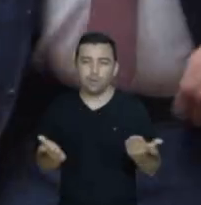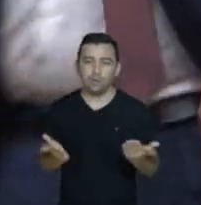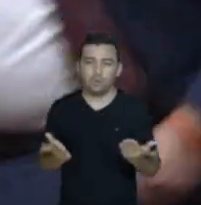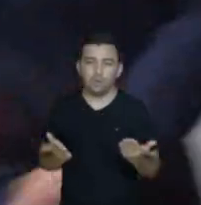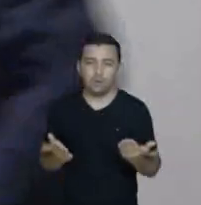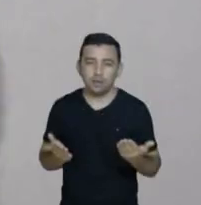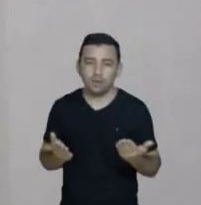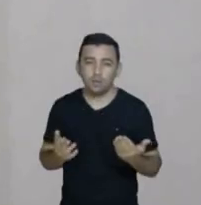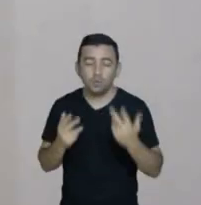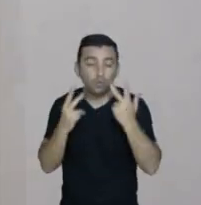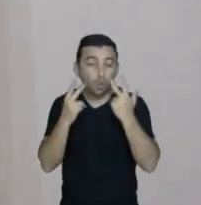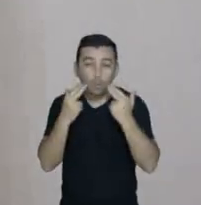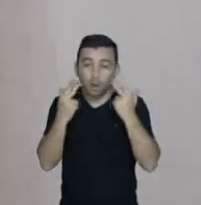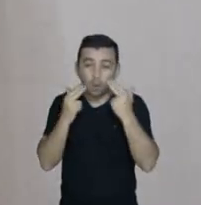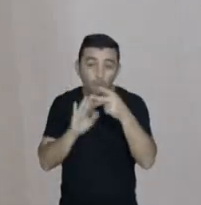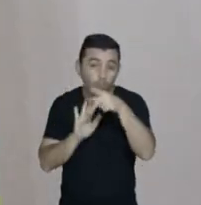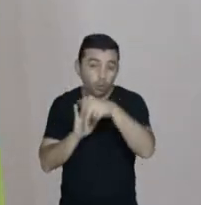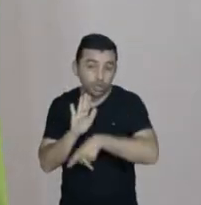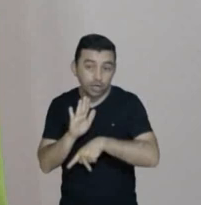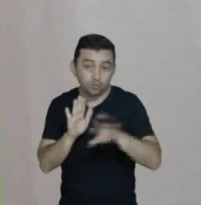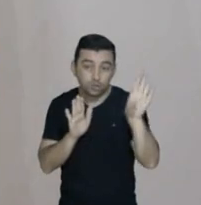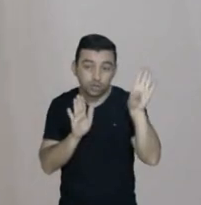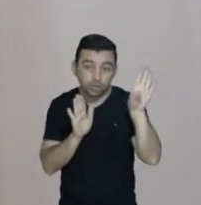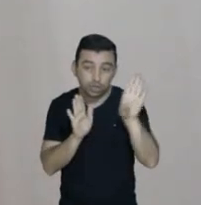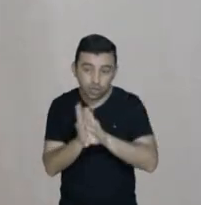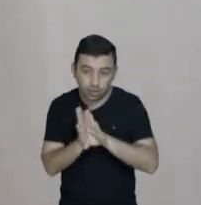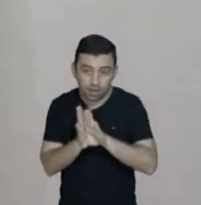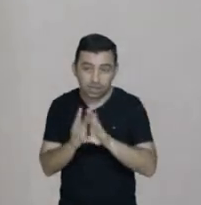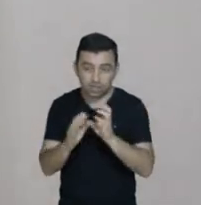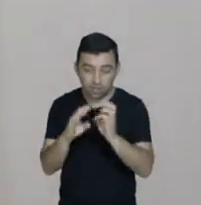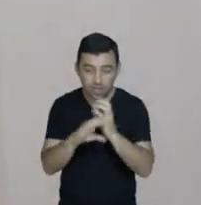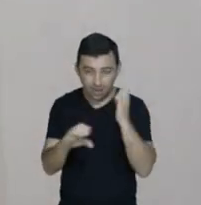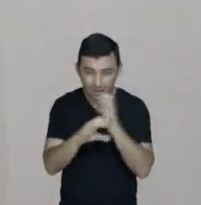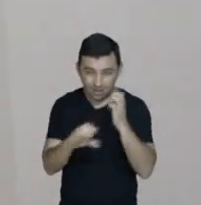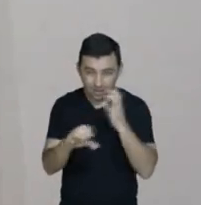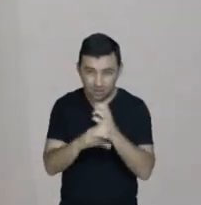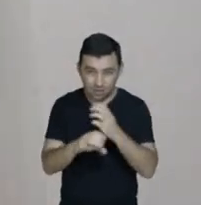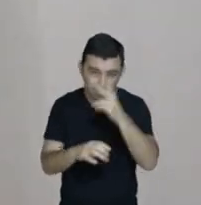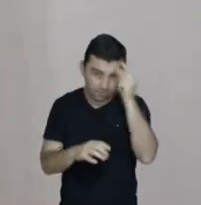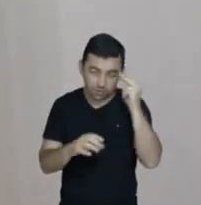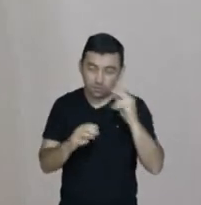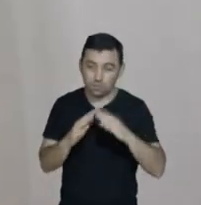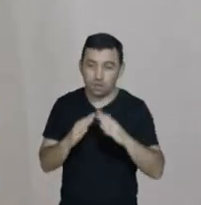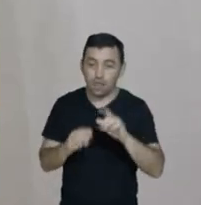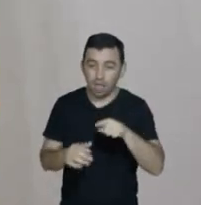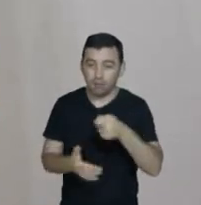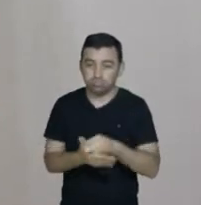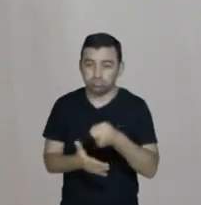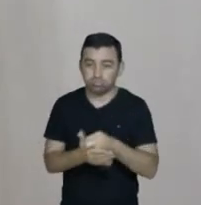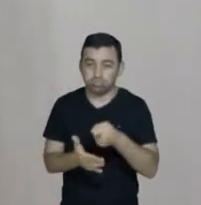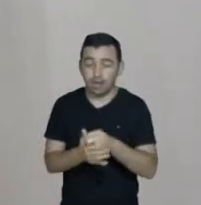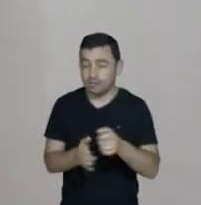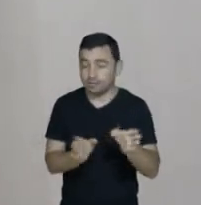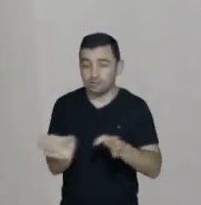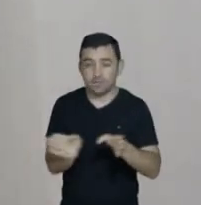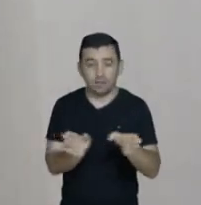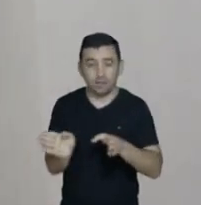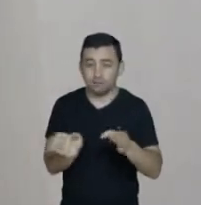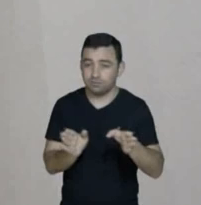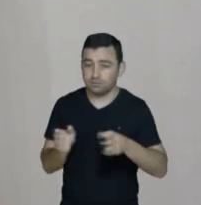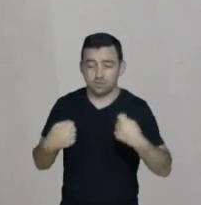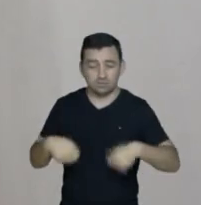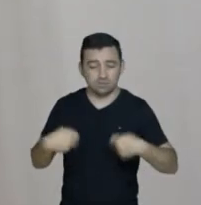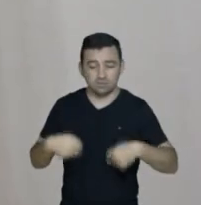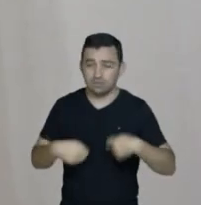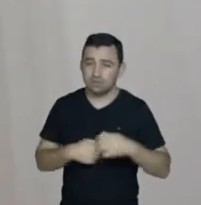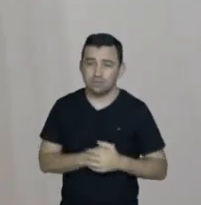normalmente um projeto quando chega no setor de engenharia da prefeitura uma das exigências é a sensibilidade porém